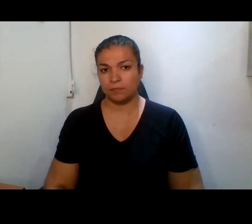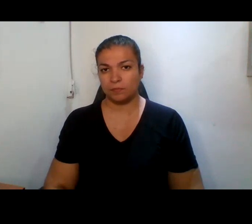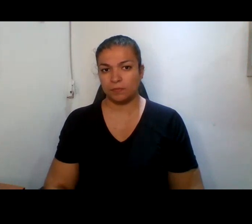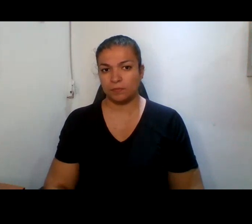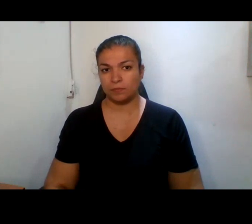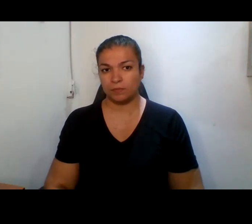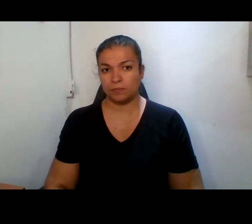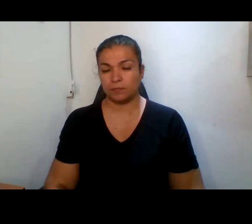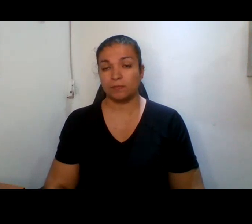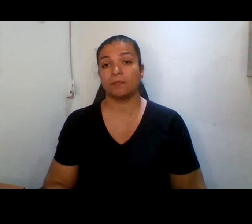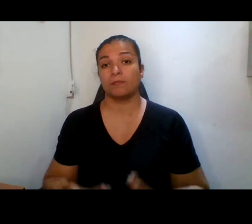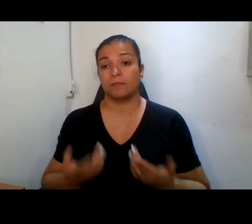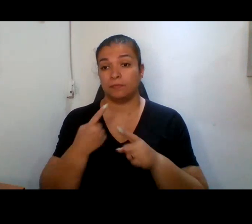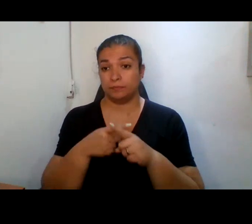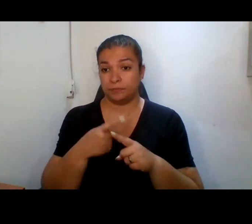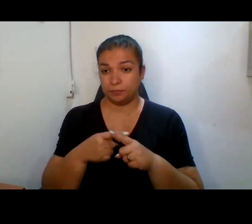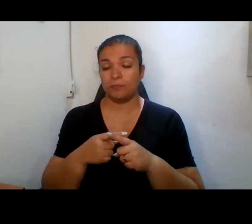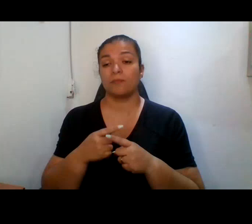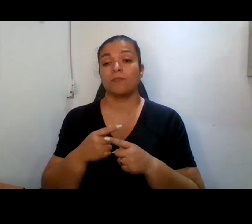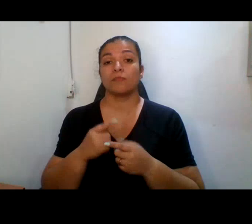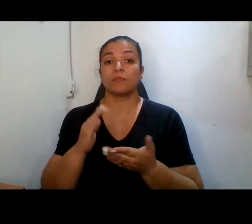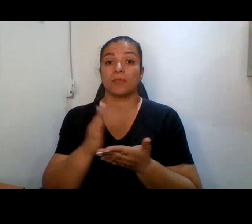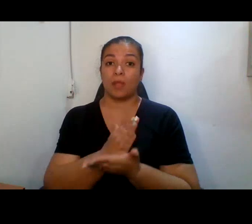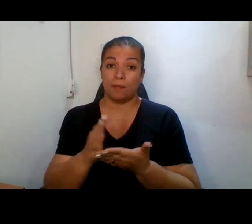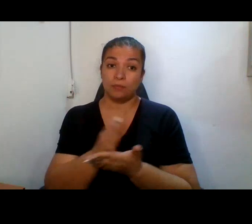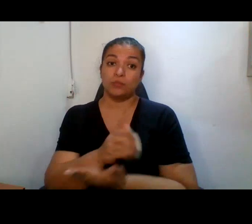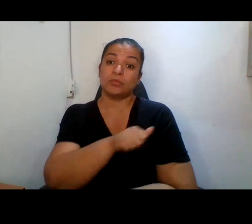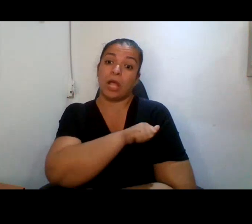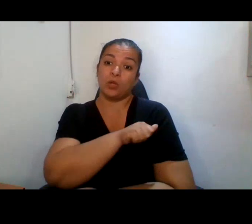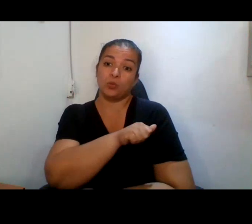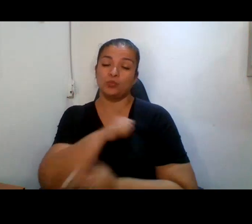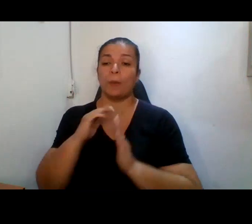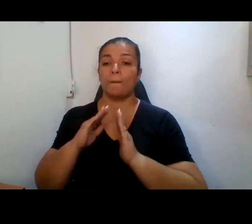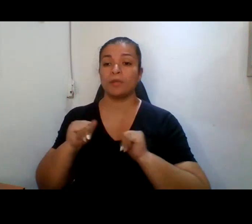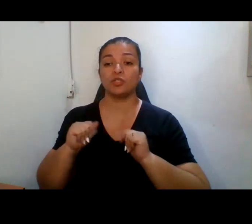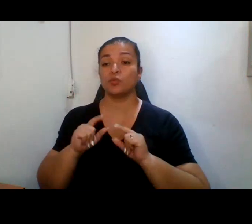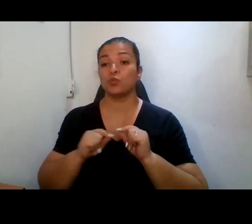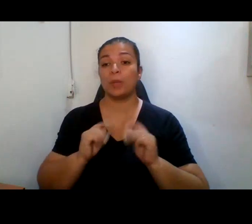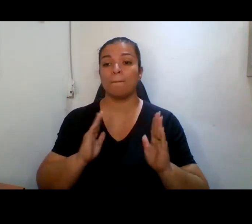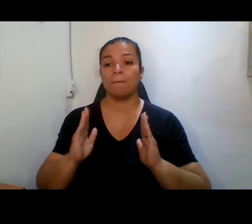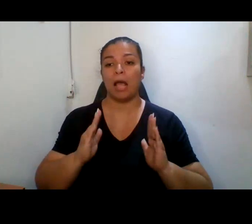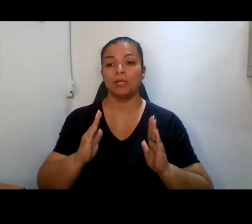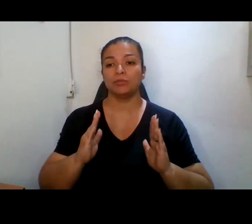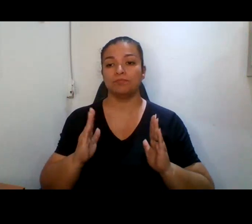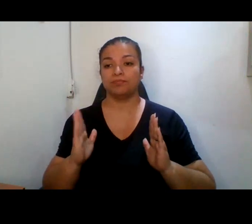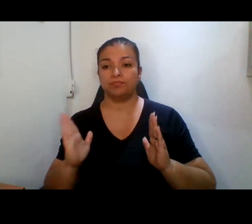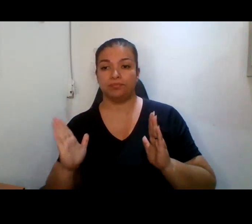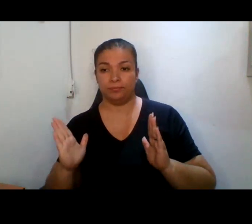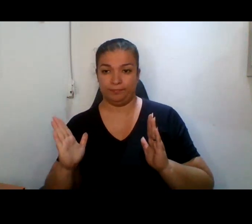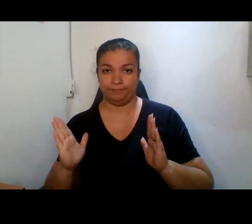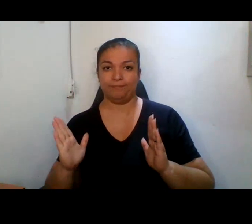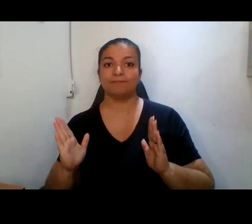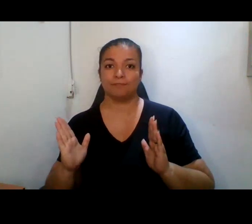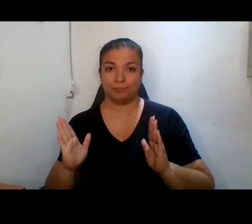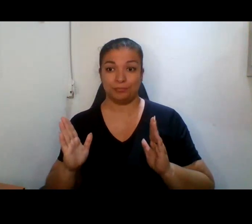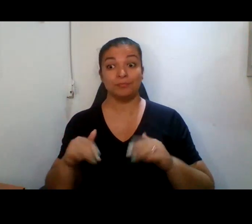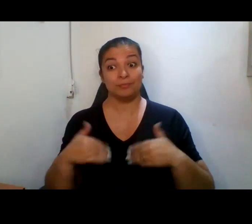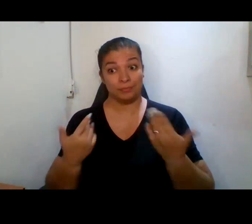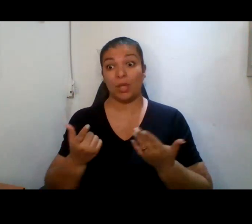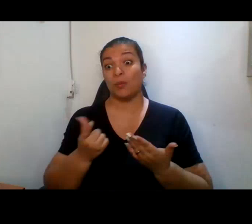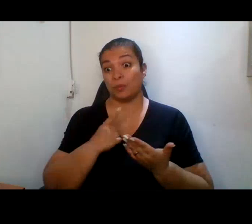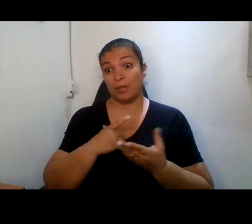É porque, olha só, alguns alunos estão pedindo para estender o prazo. Então, tem muita atividade